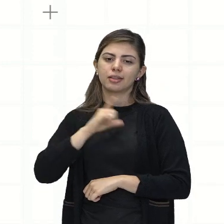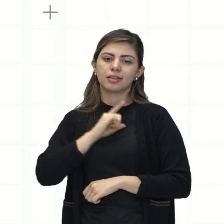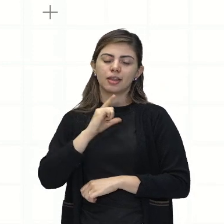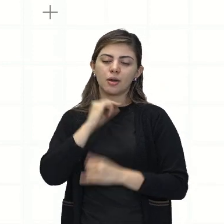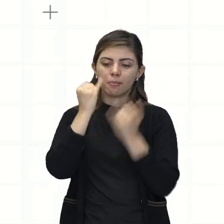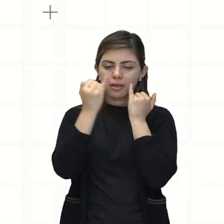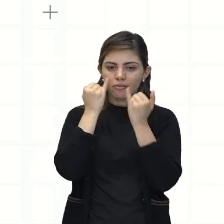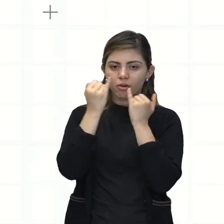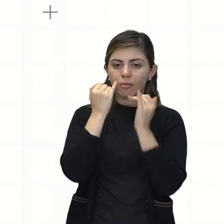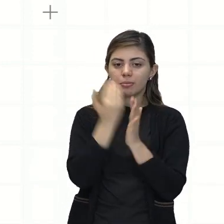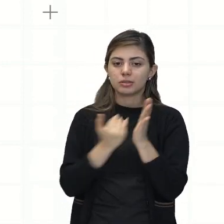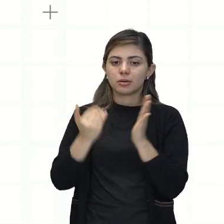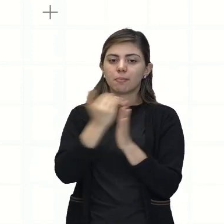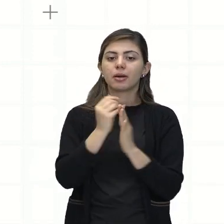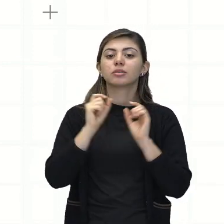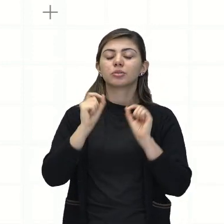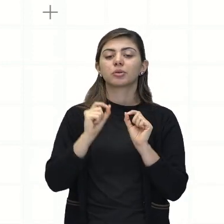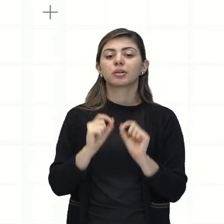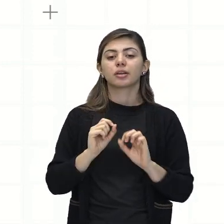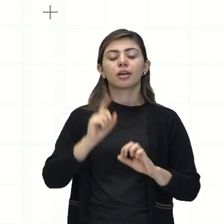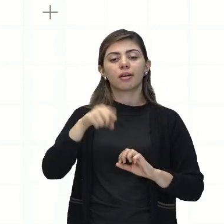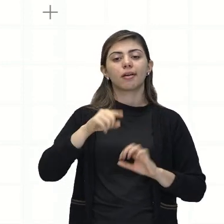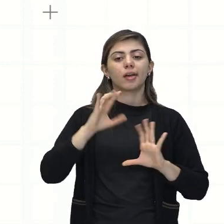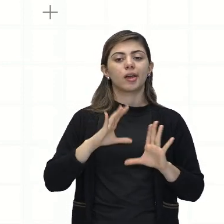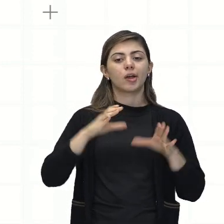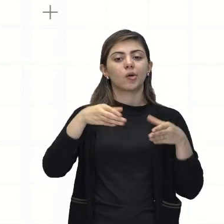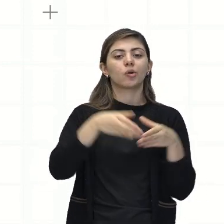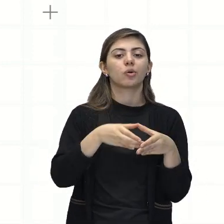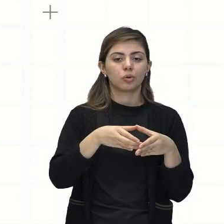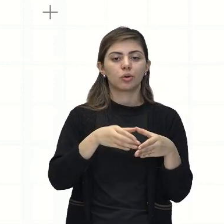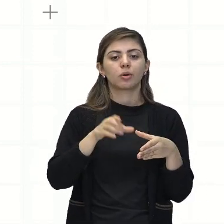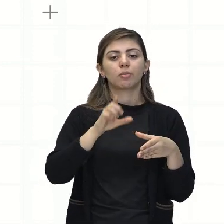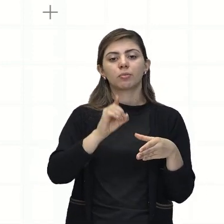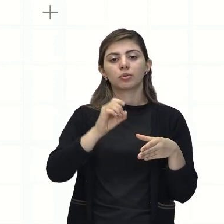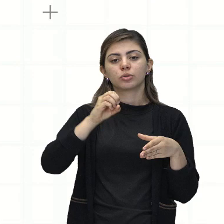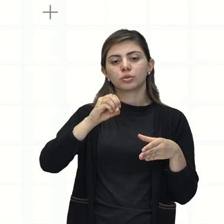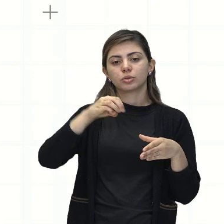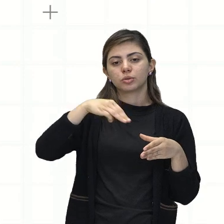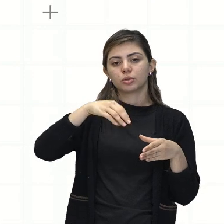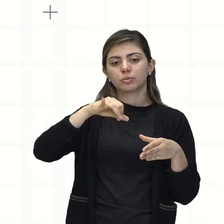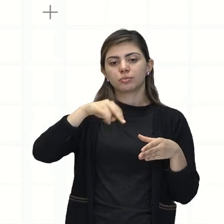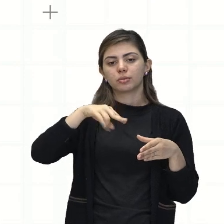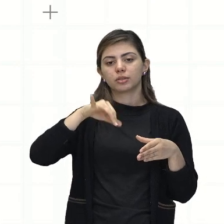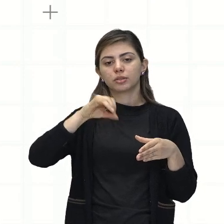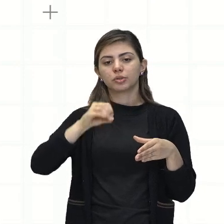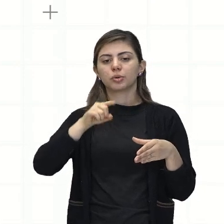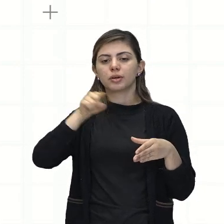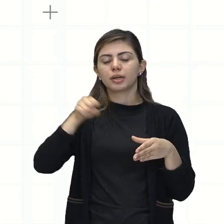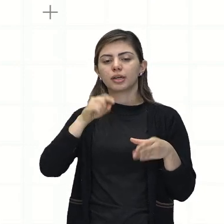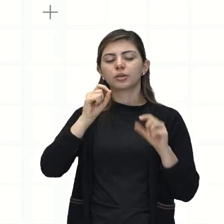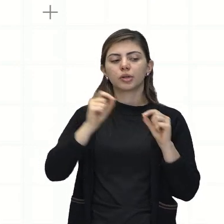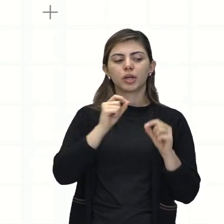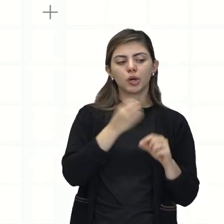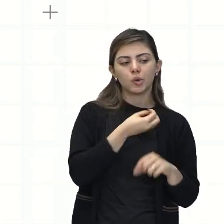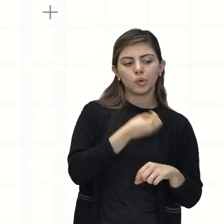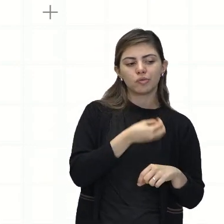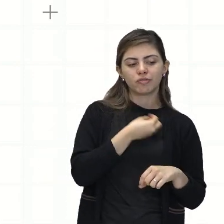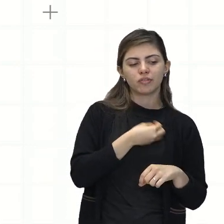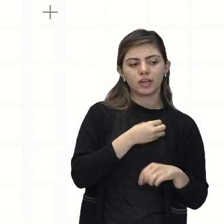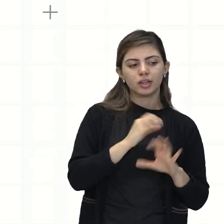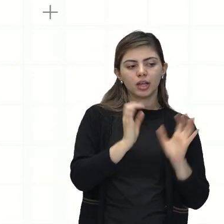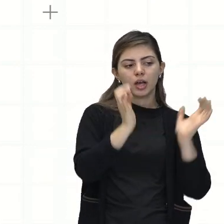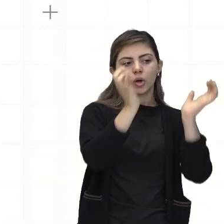detalhamento que são os domínios. Então, ele concluiu que os seres vivos poderiam ser agrupados em